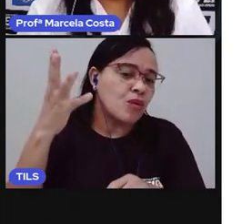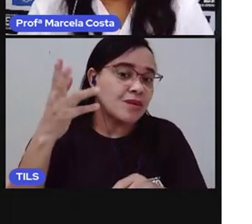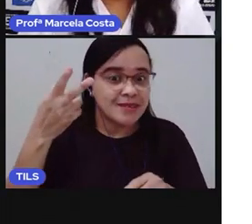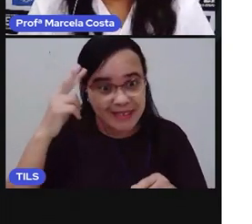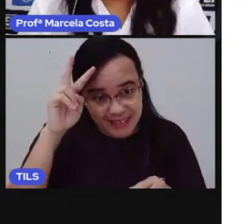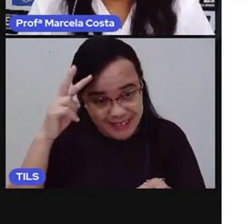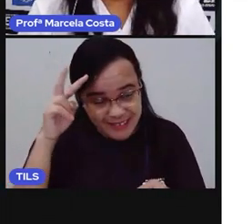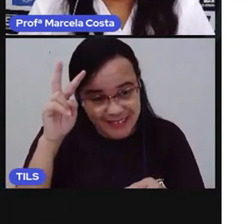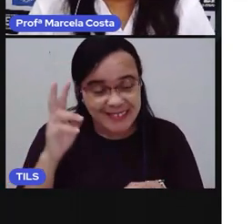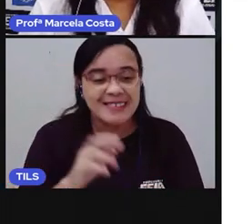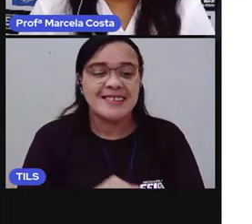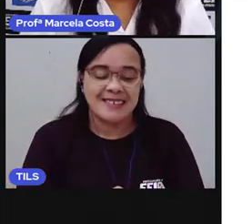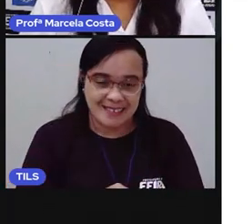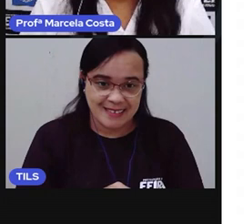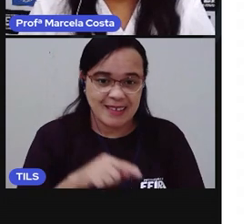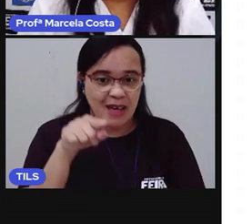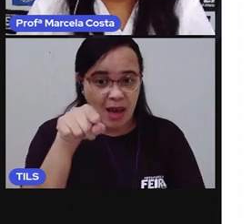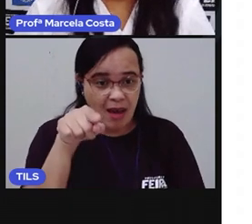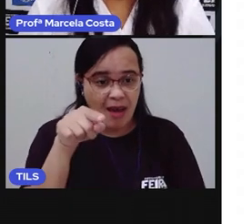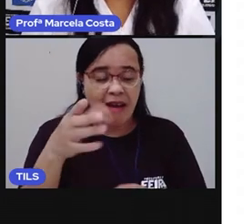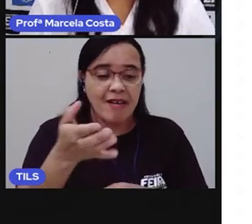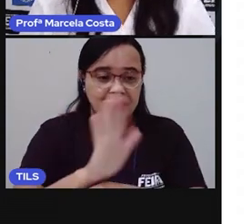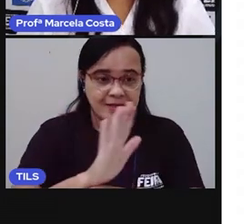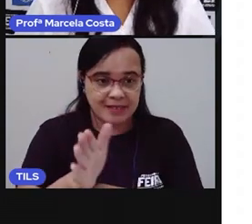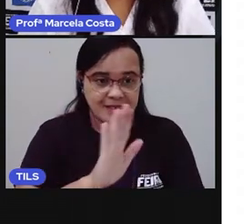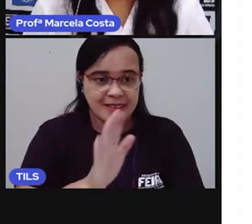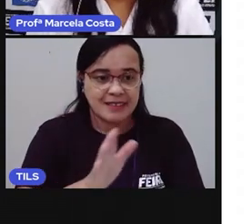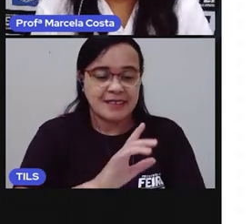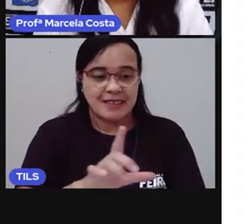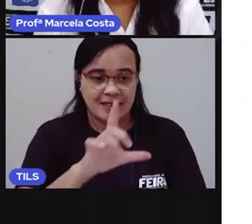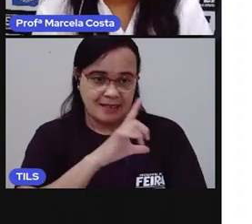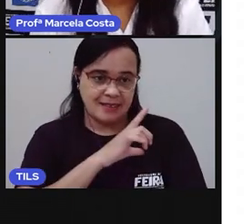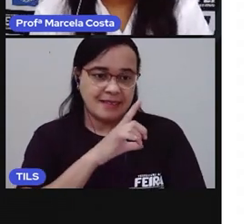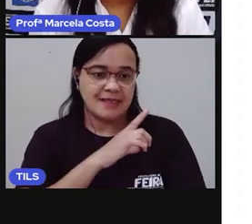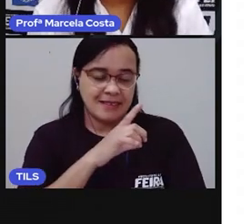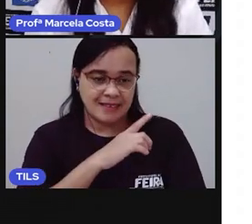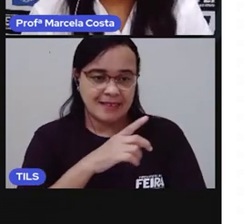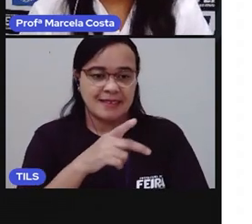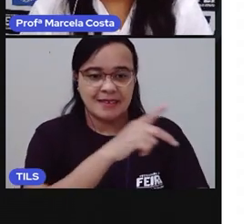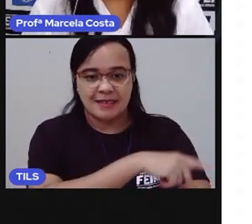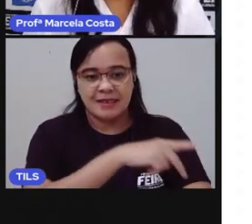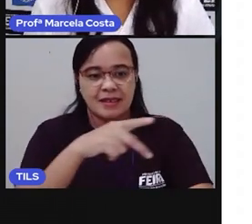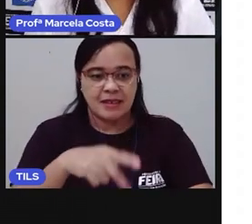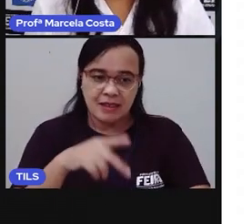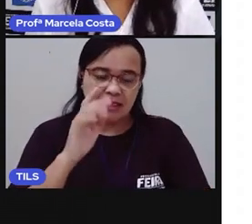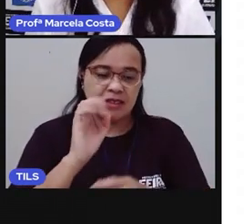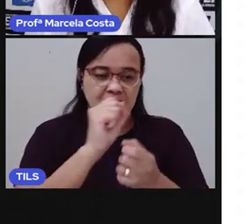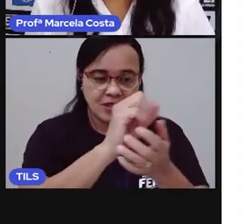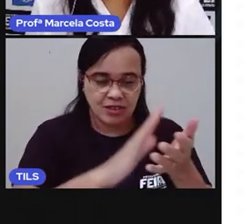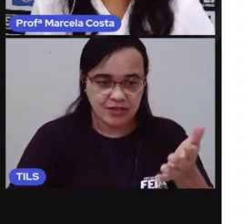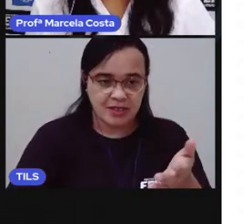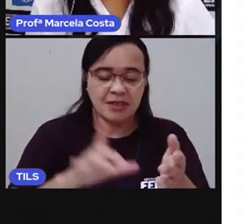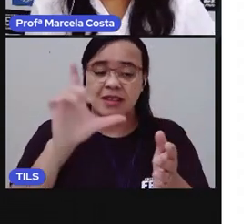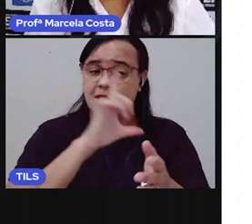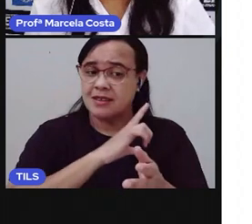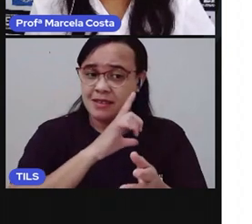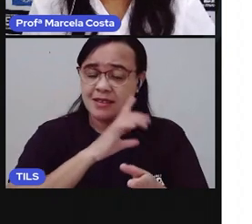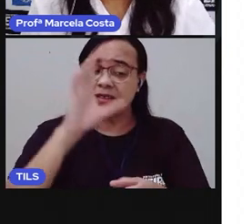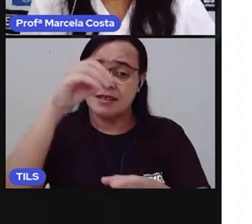história e esse link também tá aí no percurso pedagógico que você recebeu com as atividades